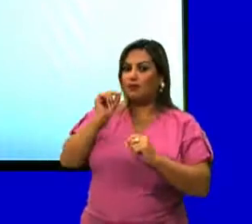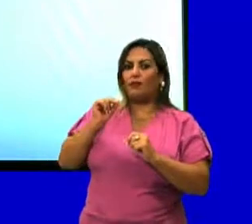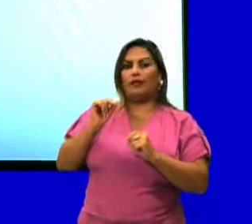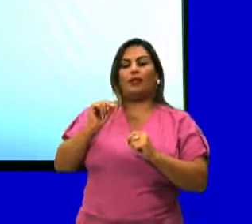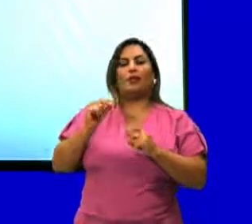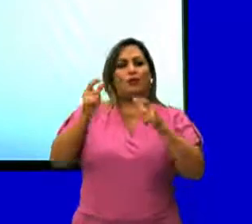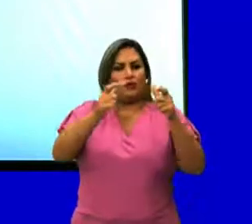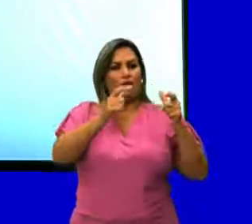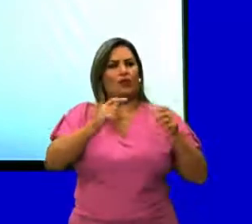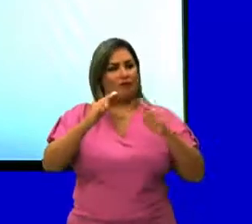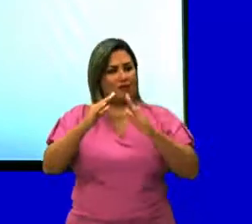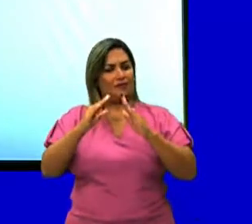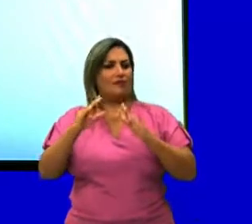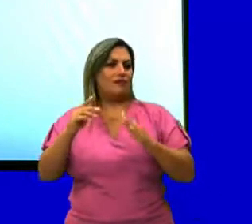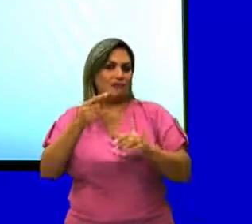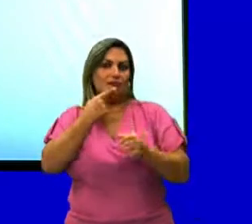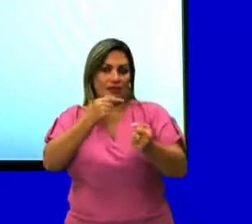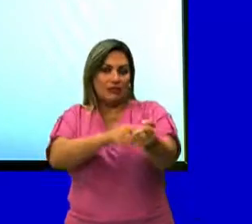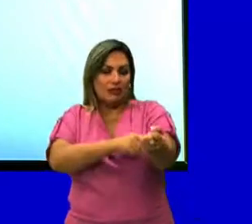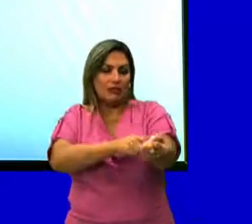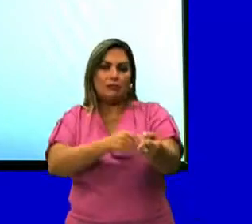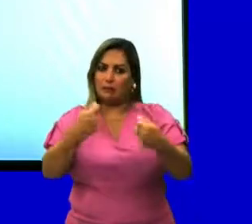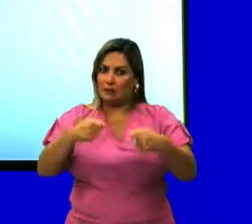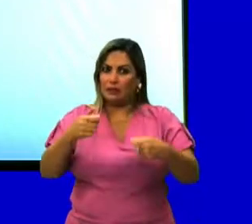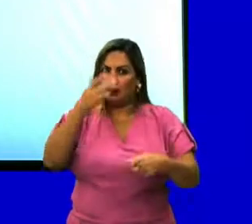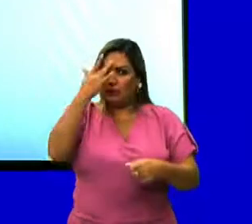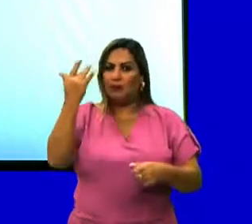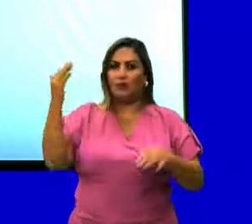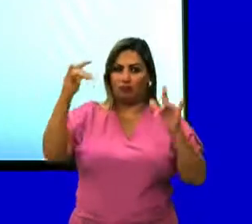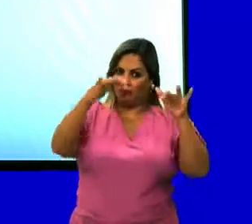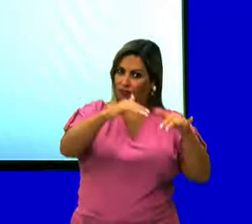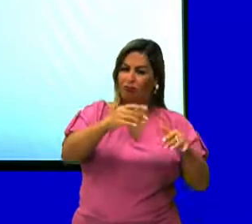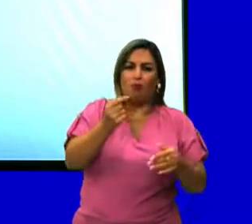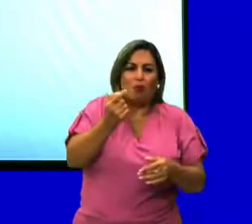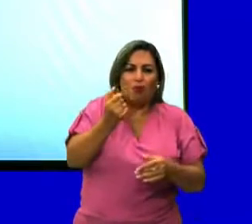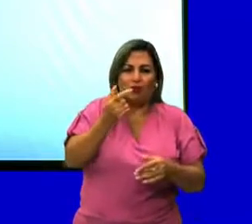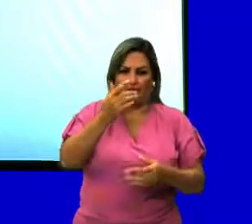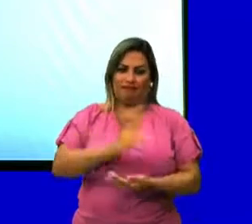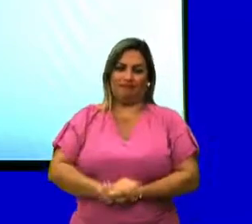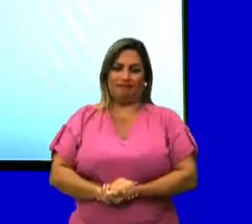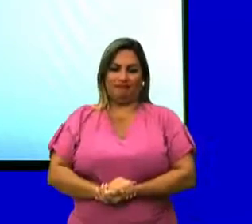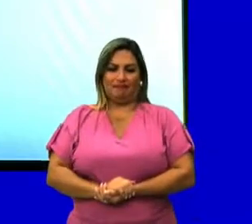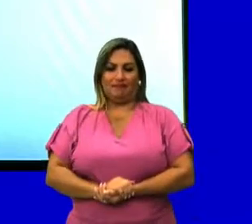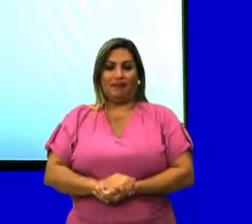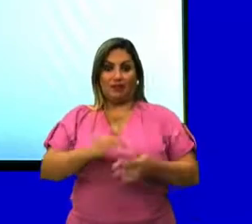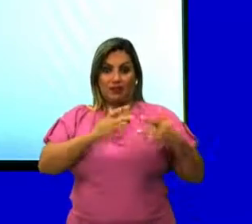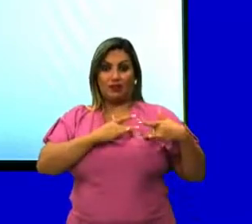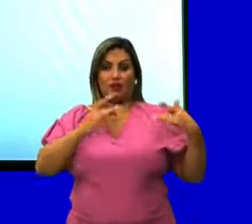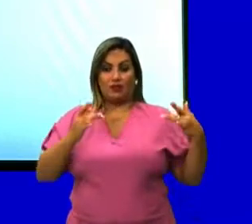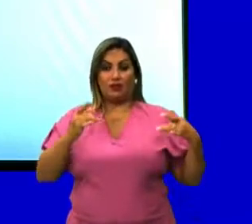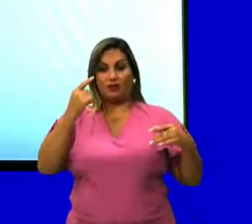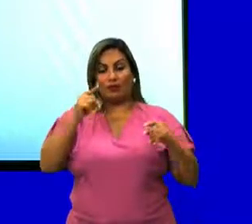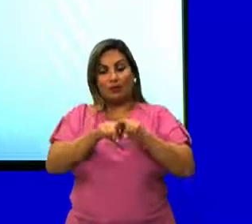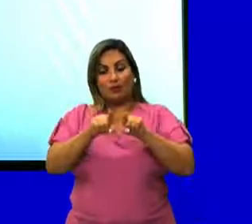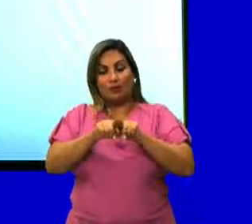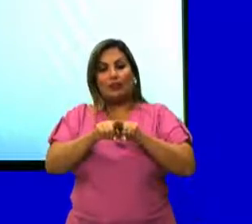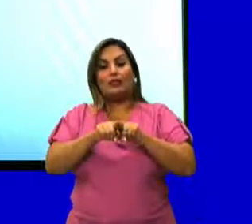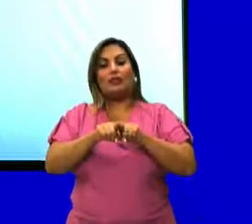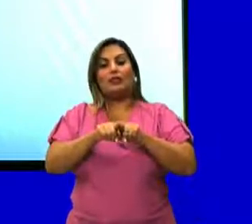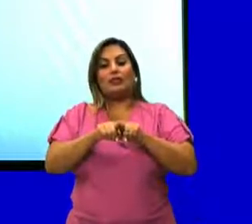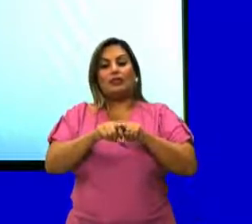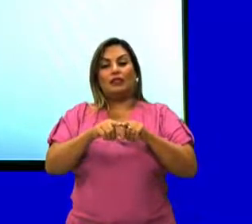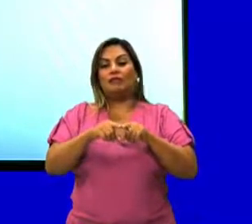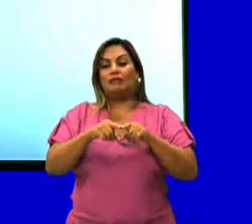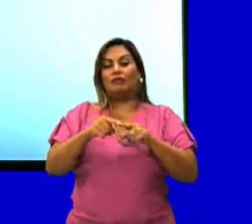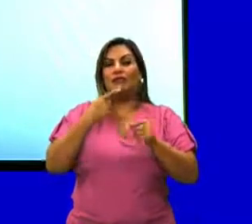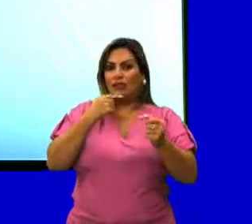que os bancos de sangue necessitam de doadores, às vezes não há o suficiente. E essa doação de órgãos, a doação